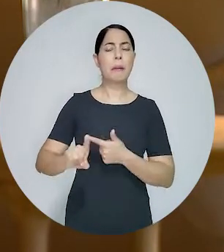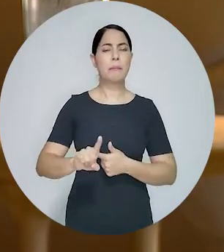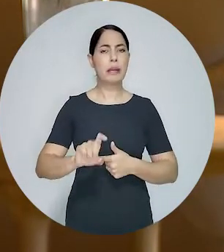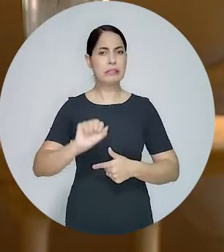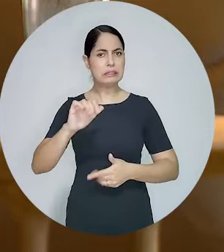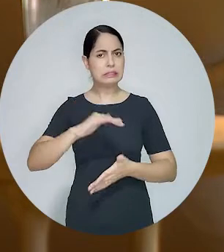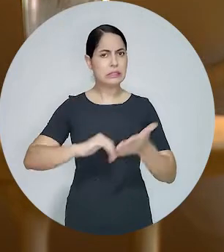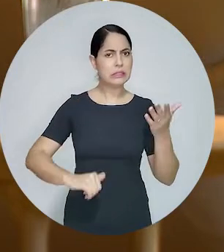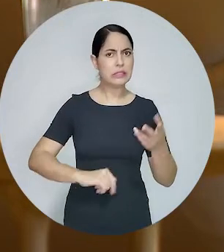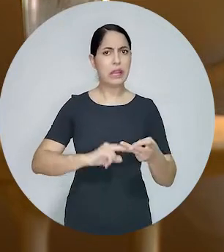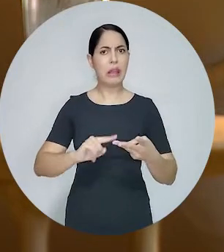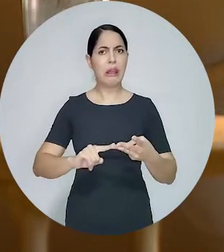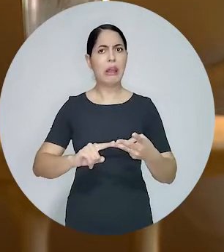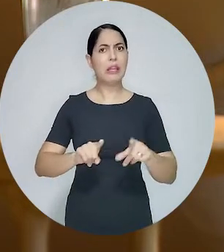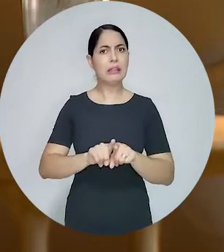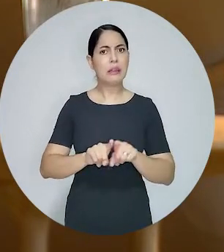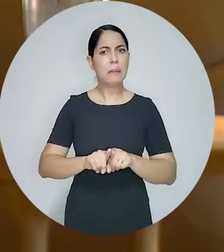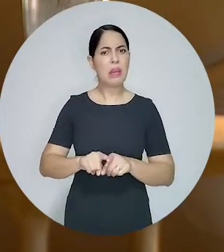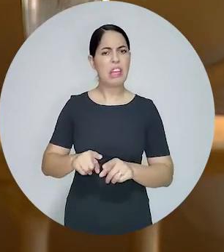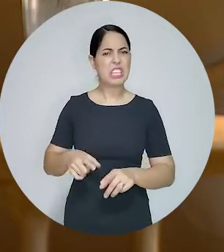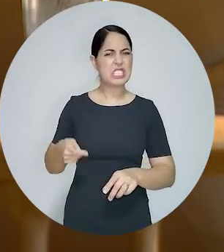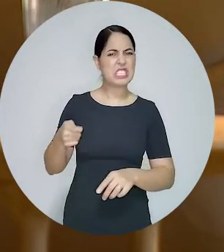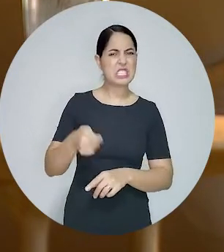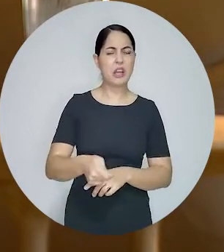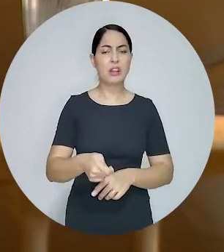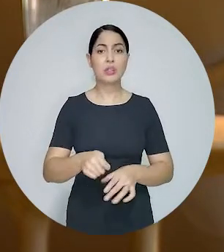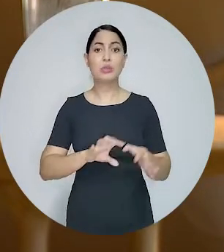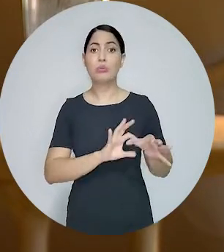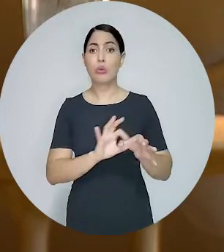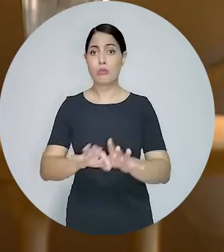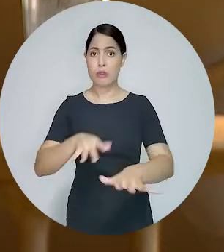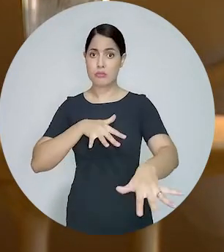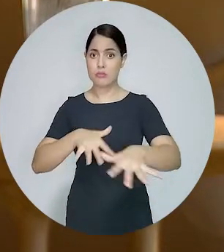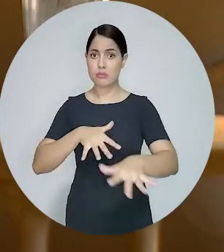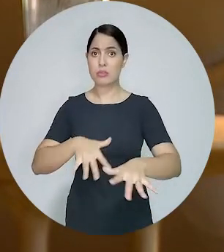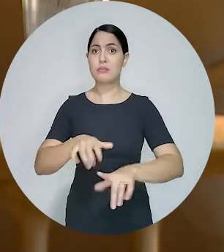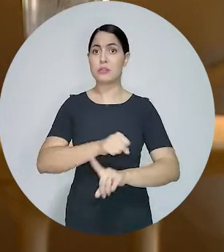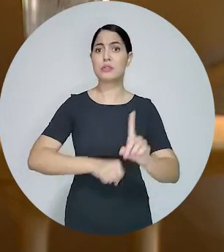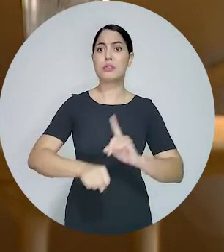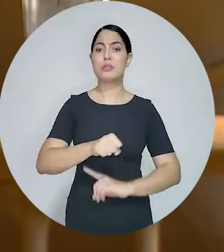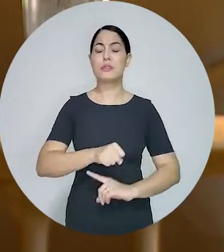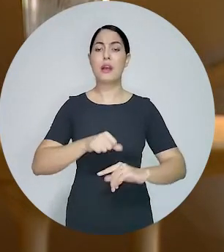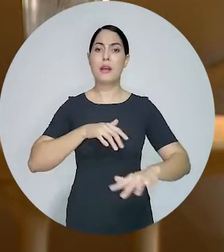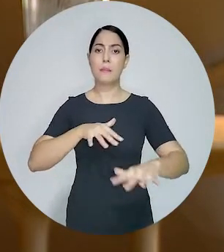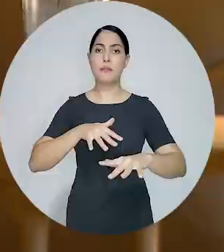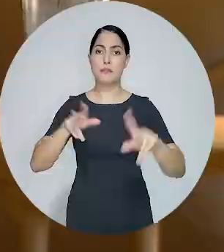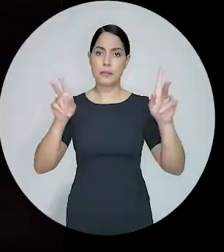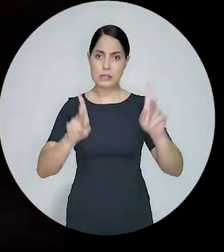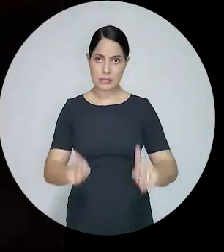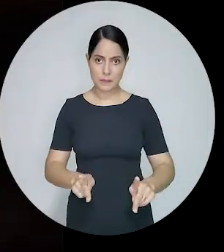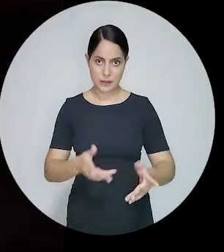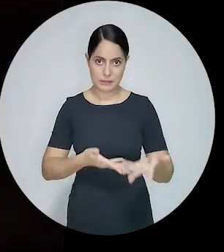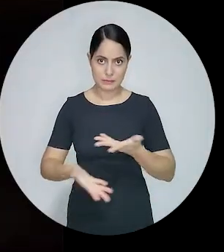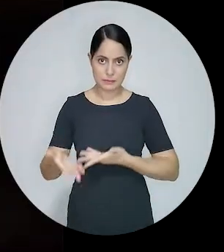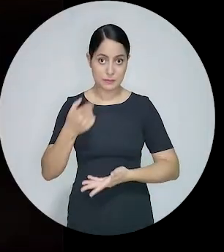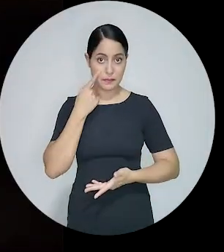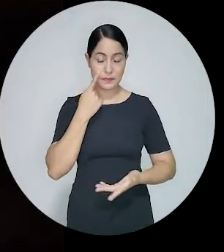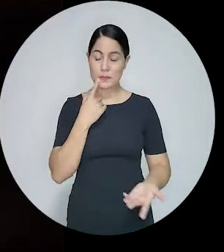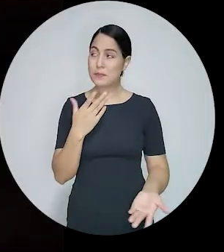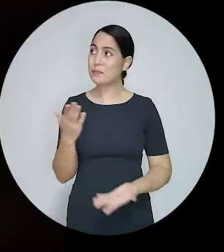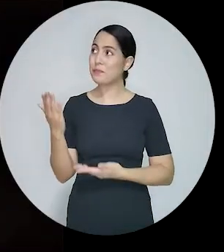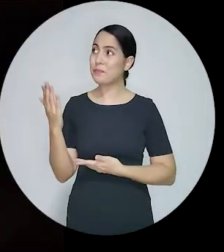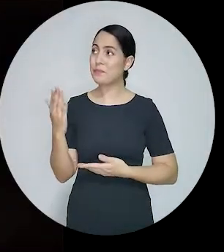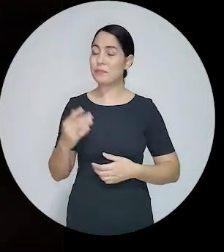e de uso de força contra organizações e movimentos sociais em manifestações pacíficas. Confira. Essa